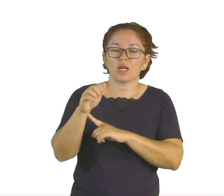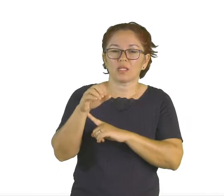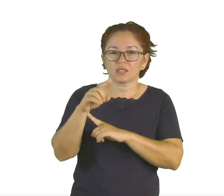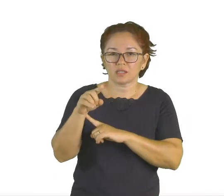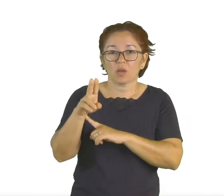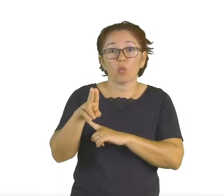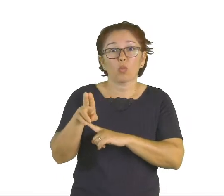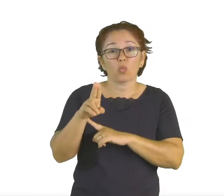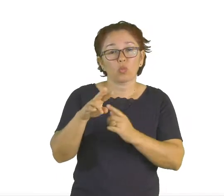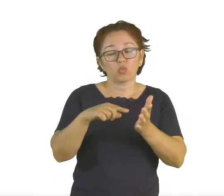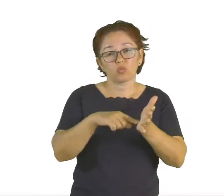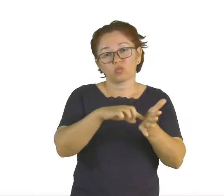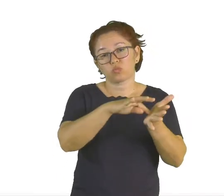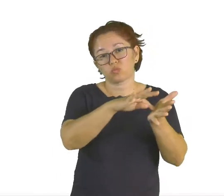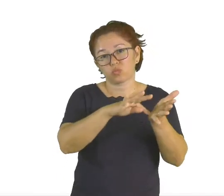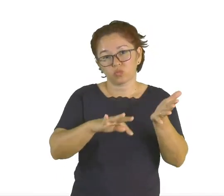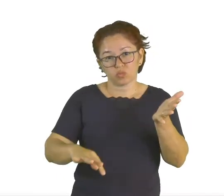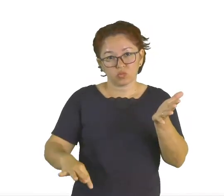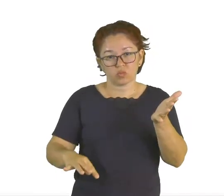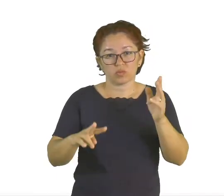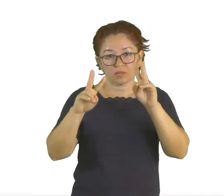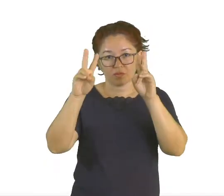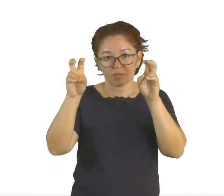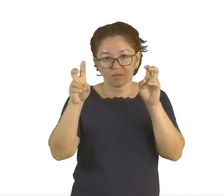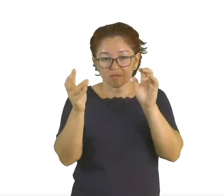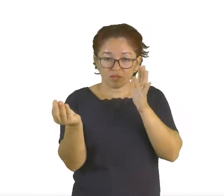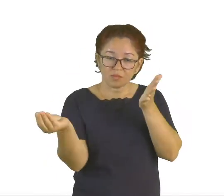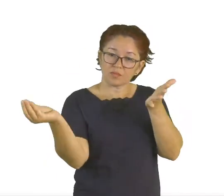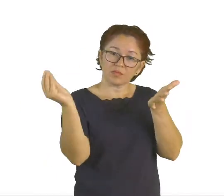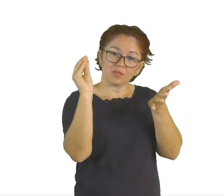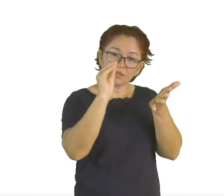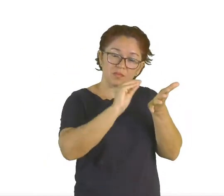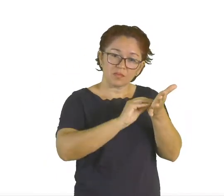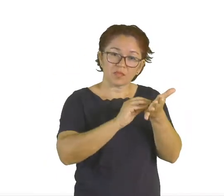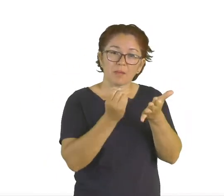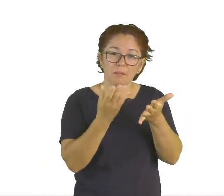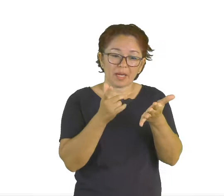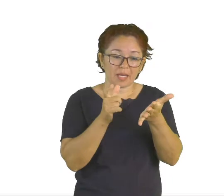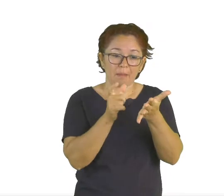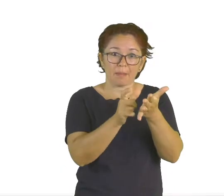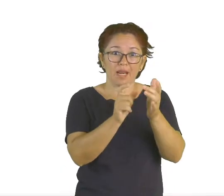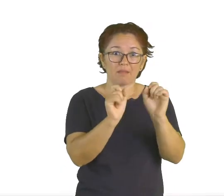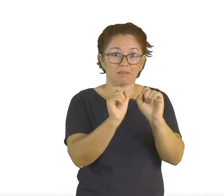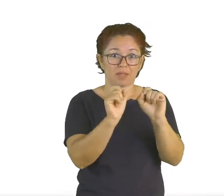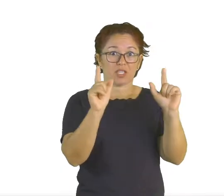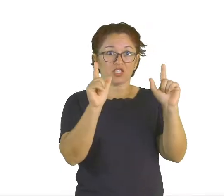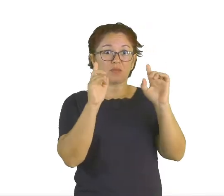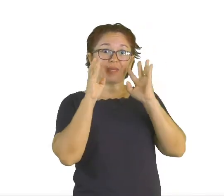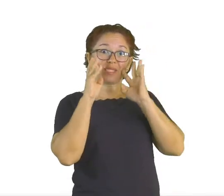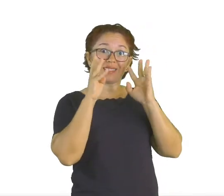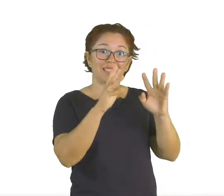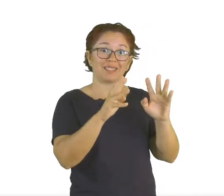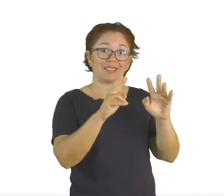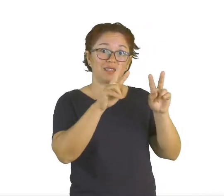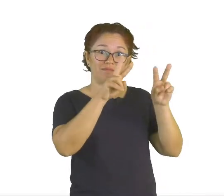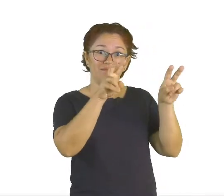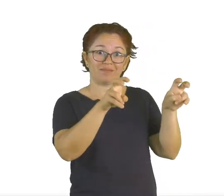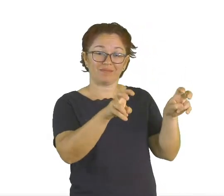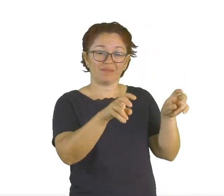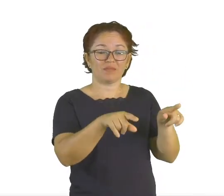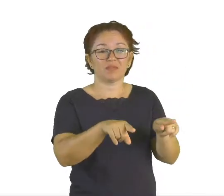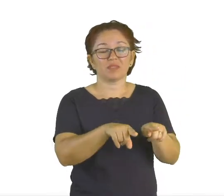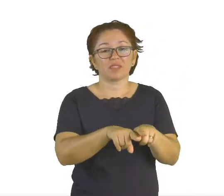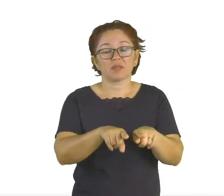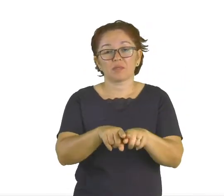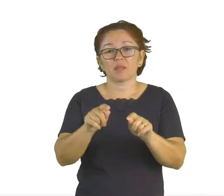nos textos, para enfatizar palavras ou expressões, além de indicar